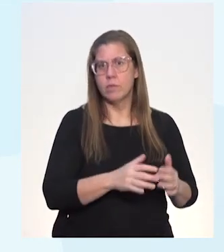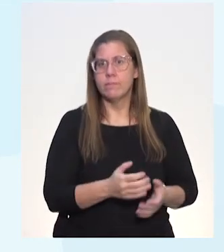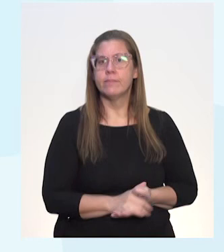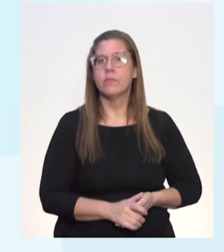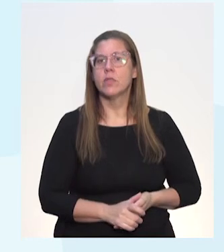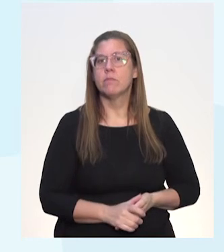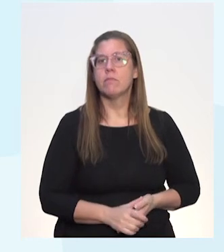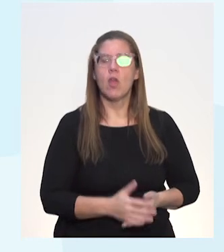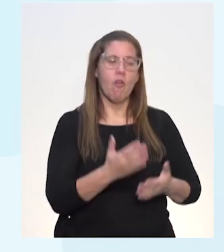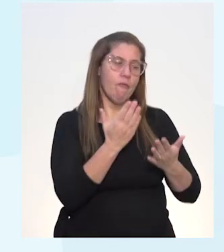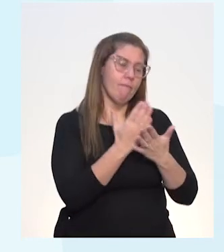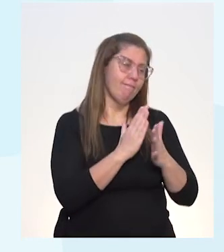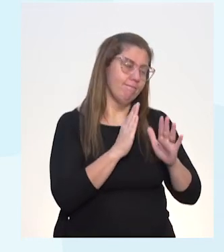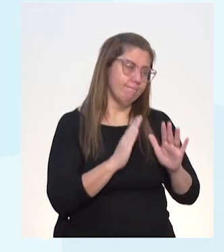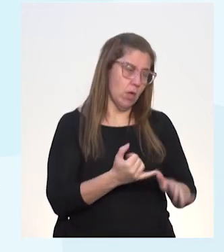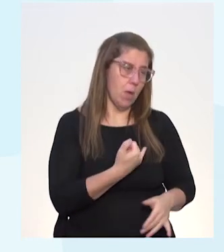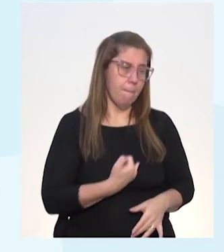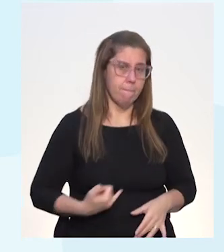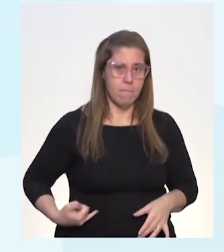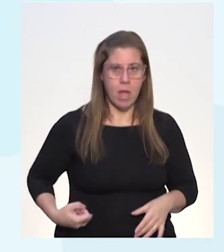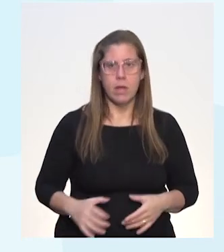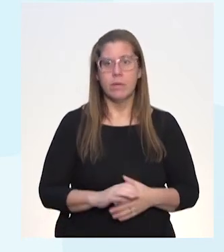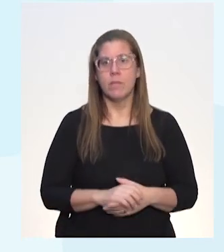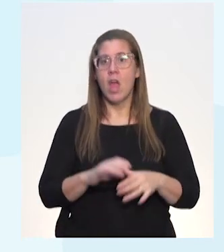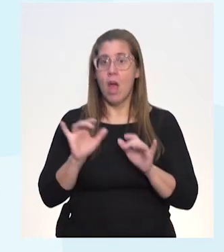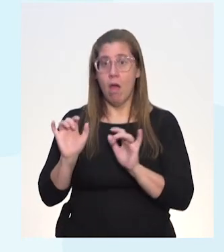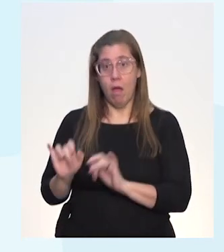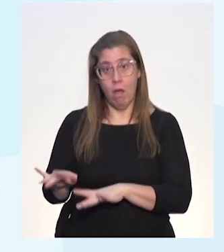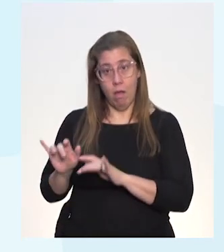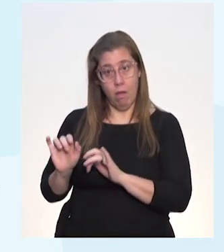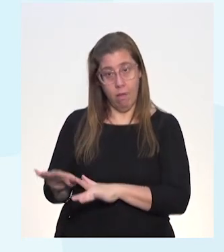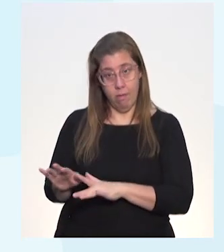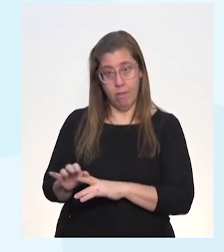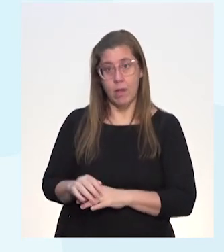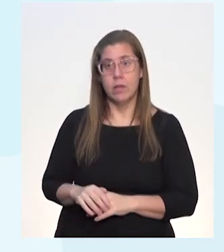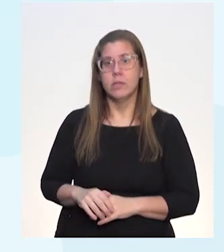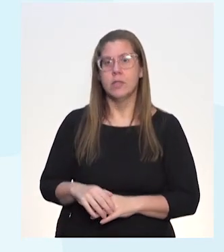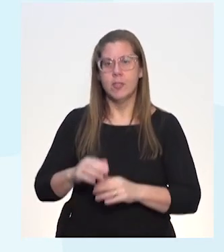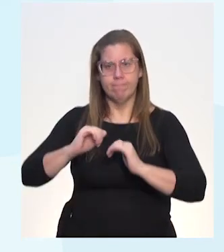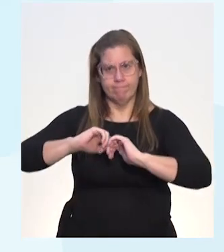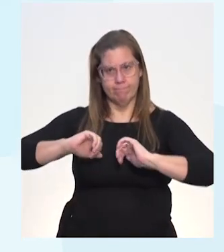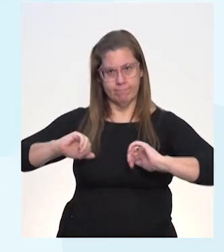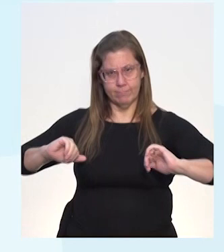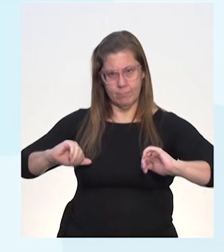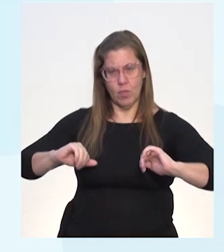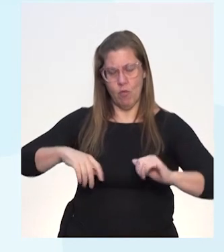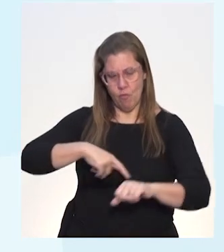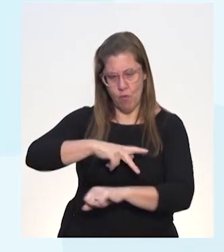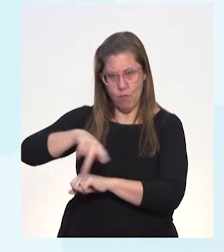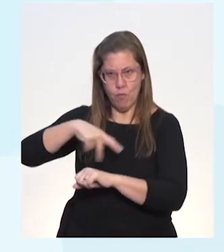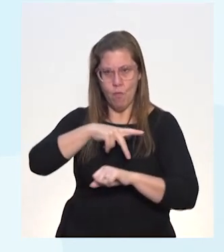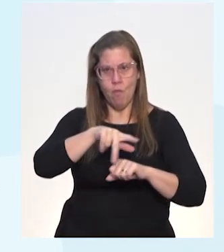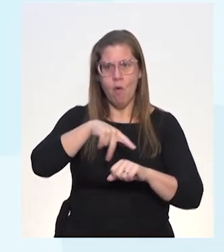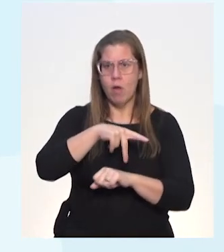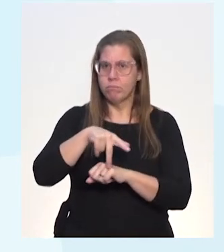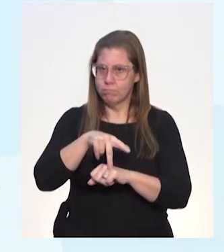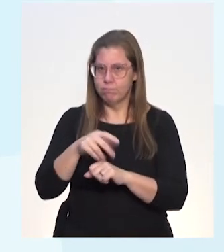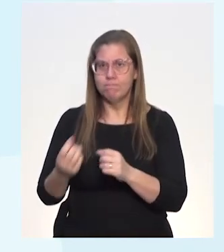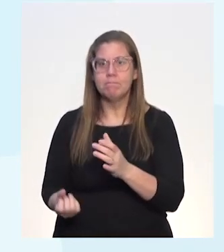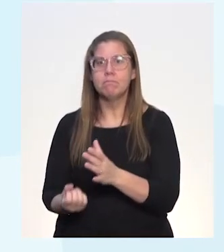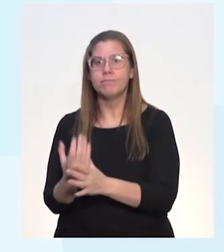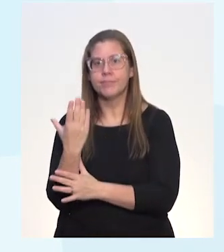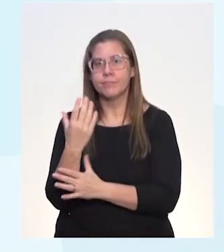Império Otomano. A Áustria-Hungria acaba se desmembrando, dando origem a vários países, muitos deles